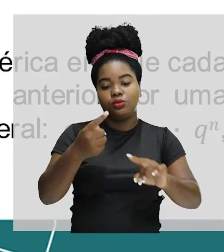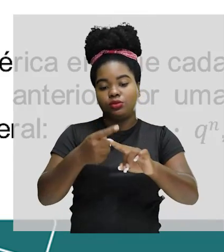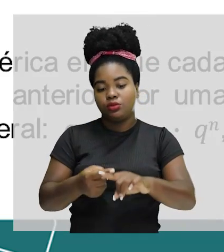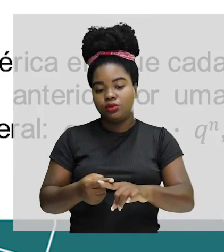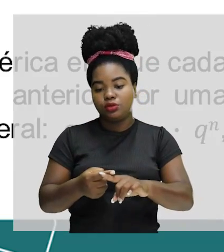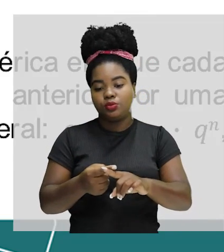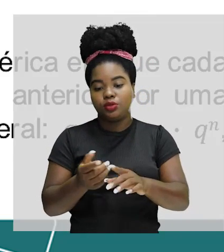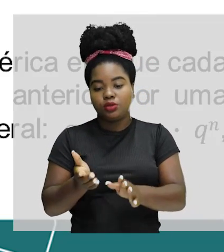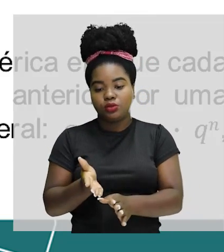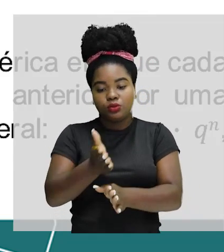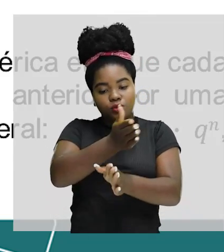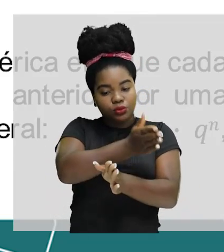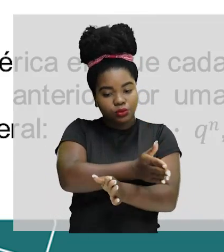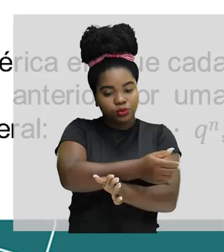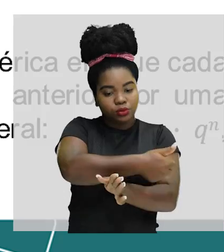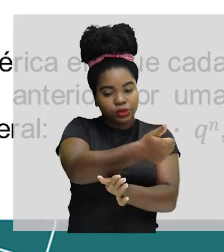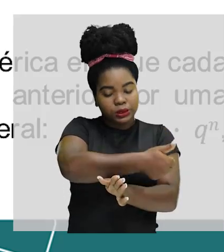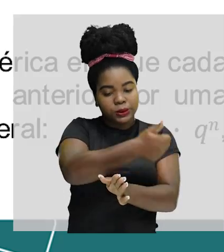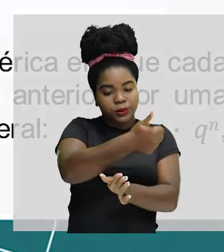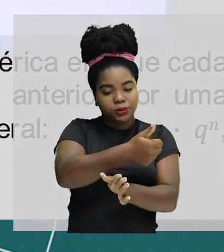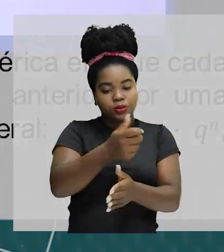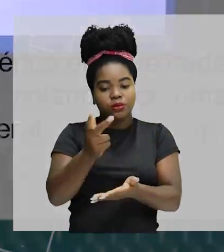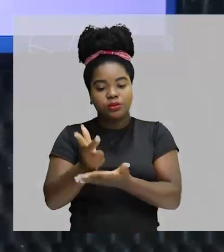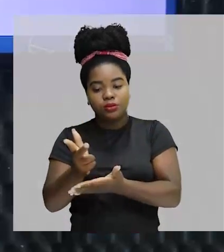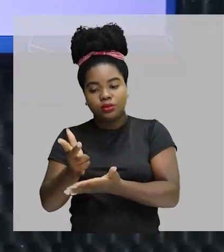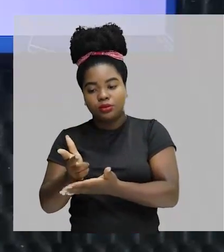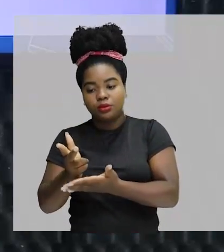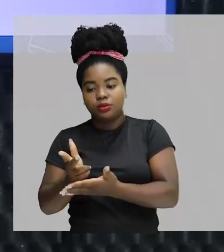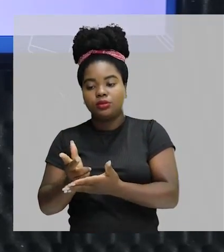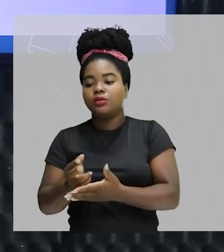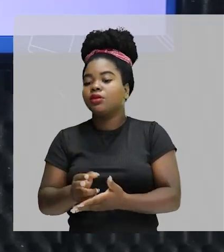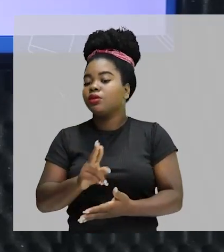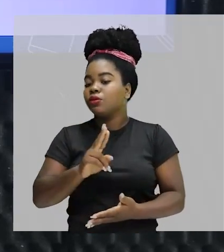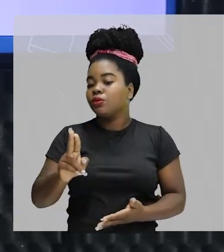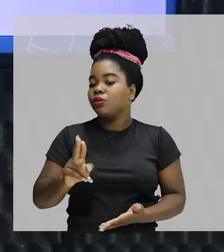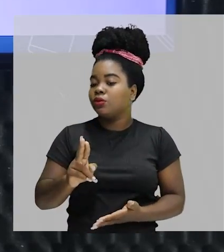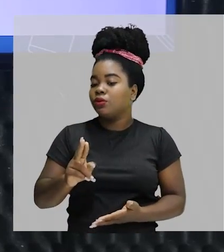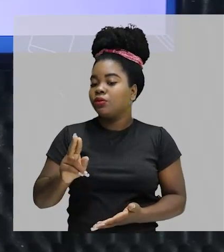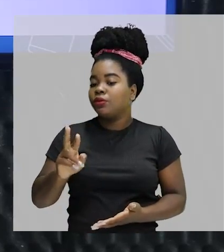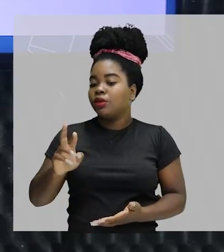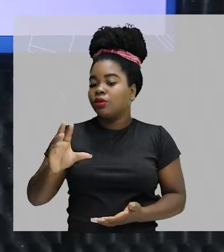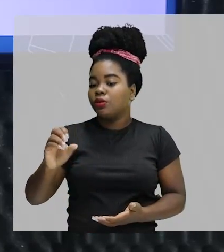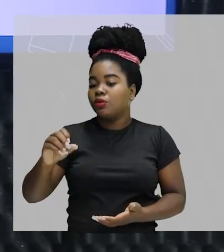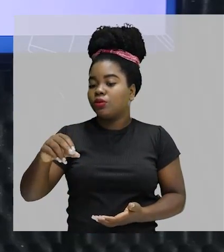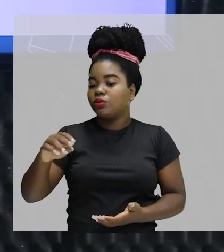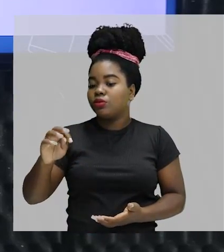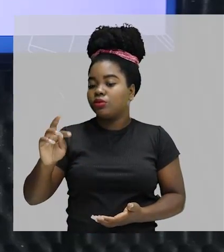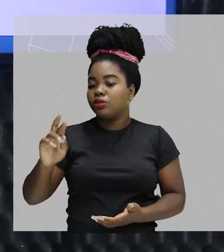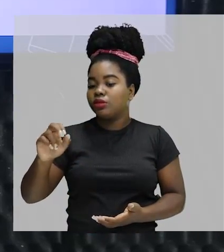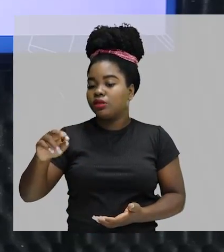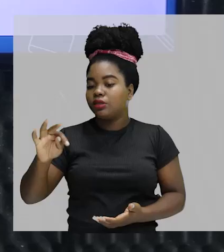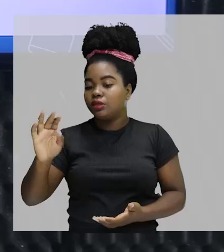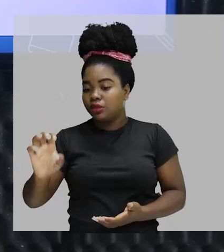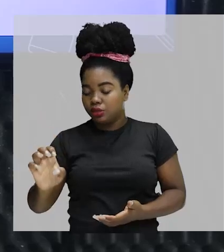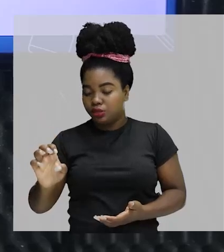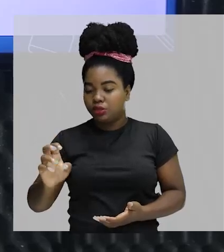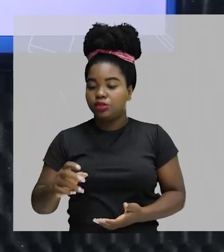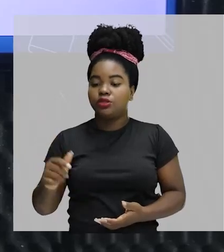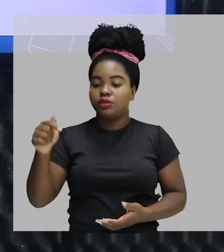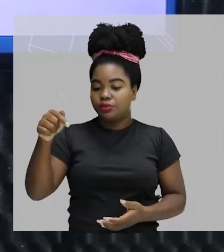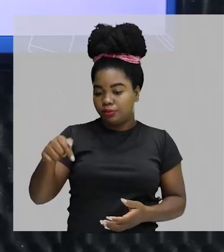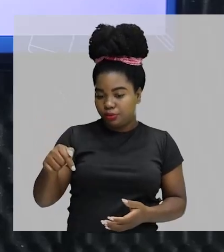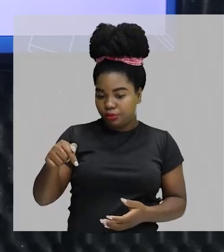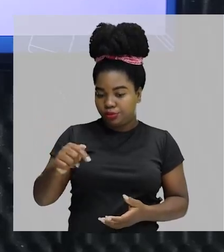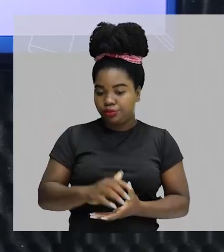o anterior por uma constante. Essa constante é chamada de Q. Ela também recebe o nome de razão da progressão